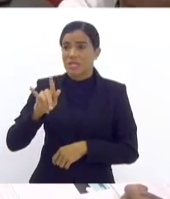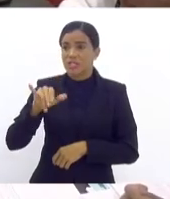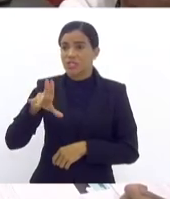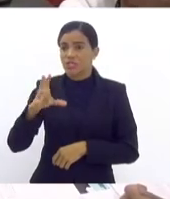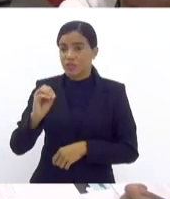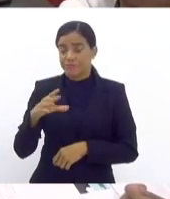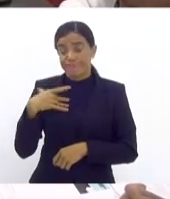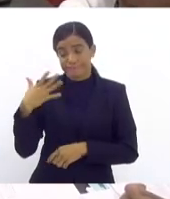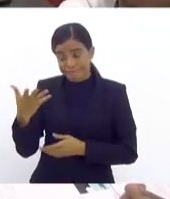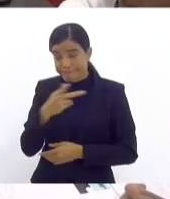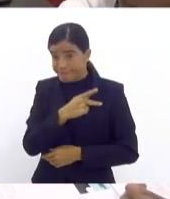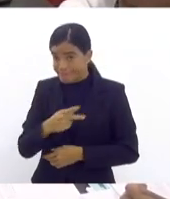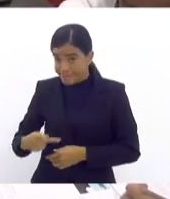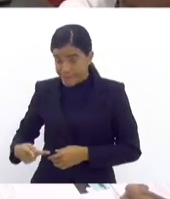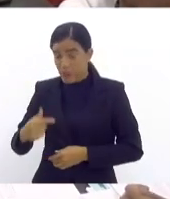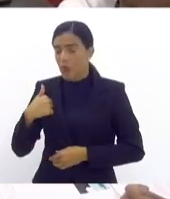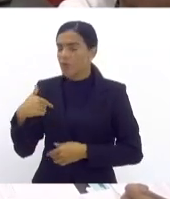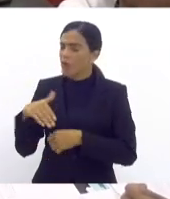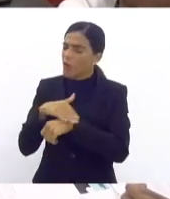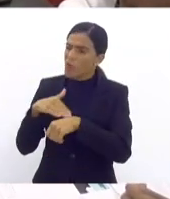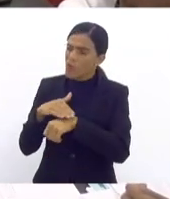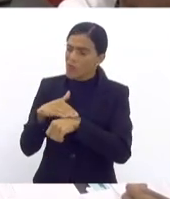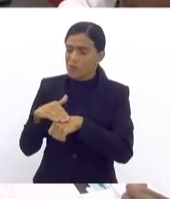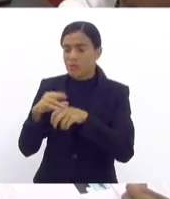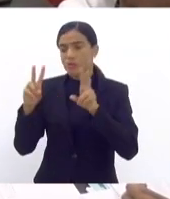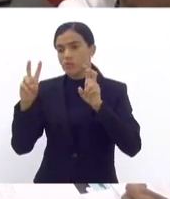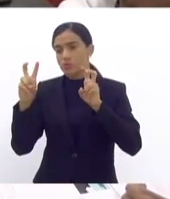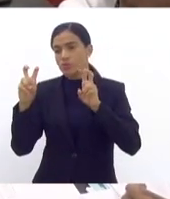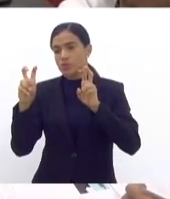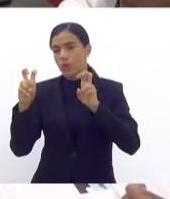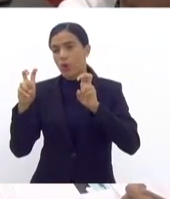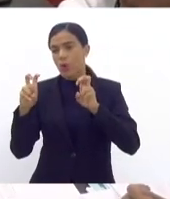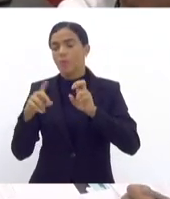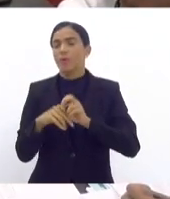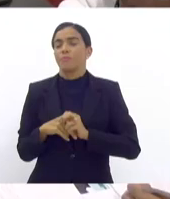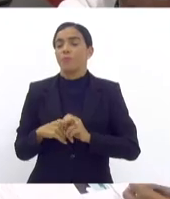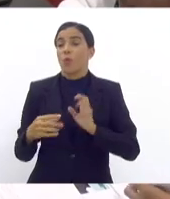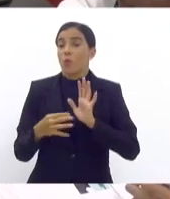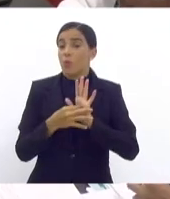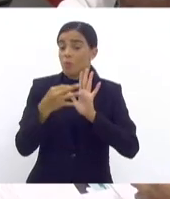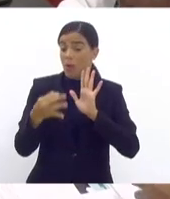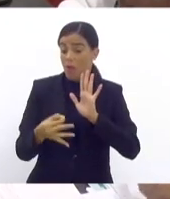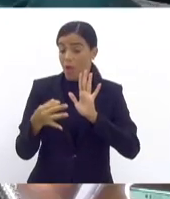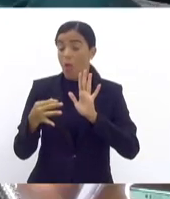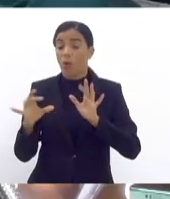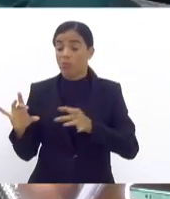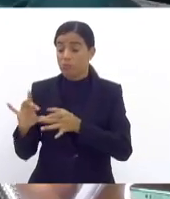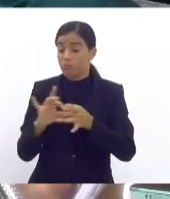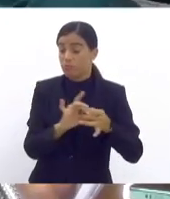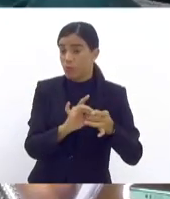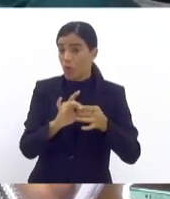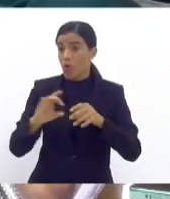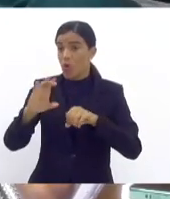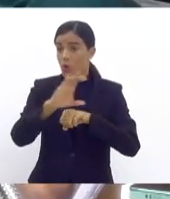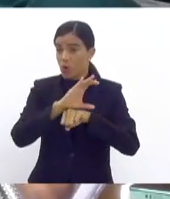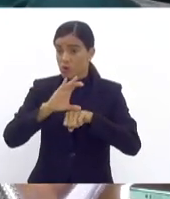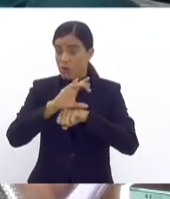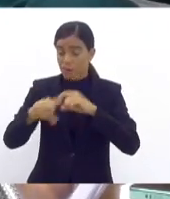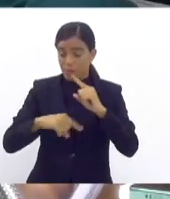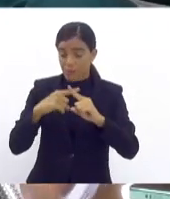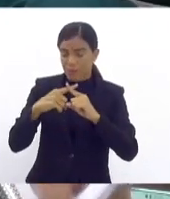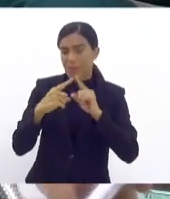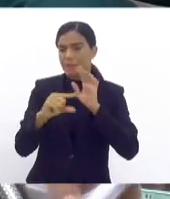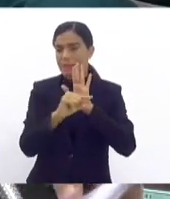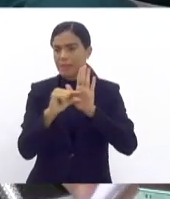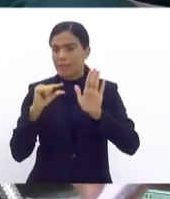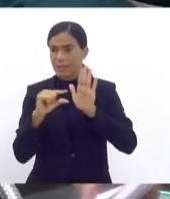que eu estava me debruçando aqui, meu parecer é pela constitucionalidade com emendas concluindo por